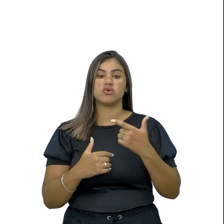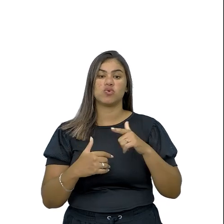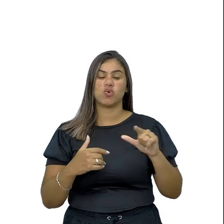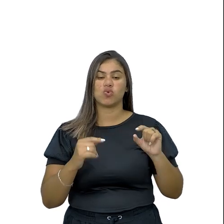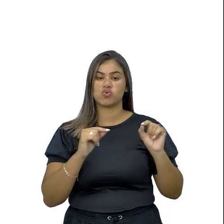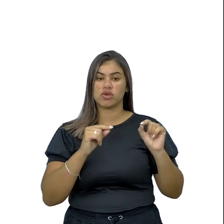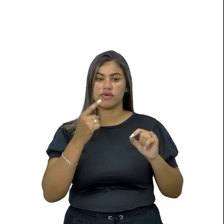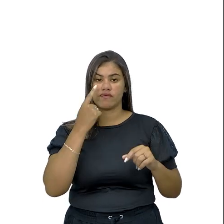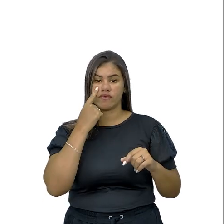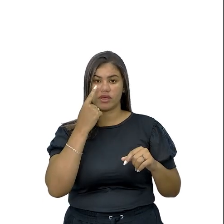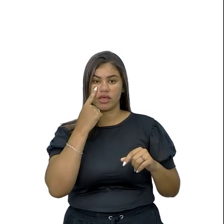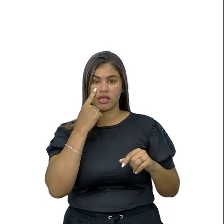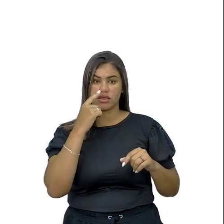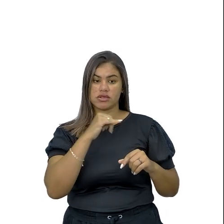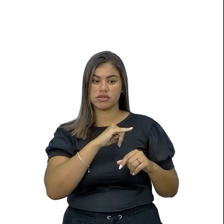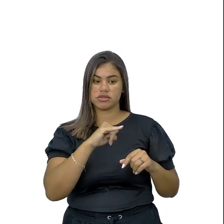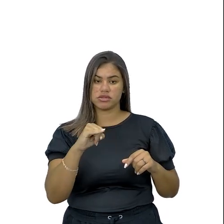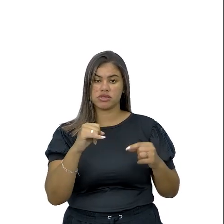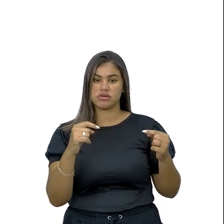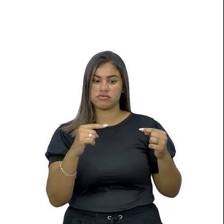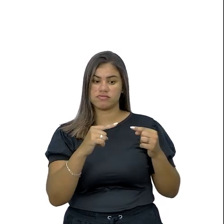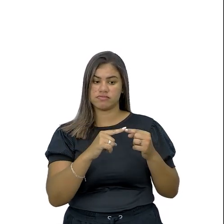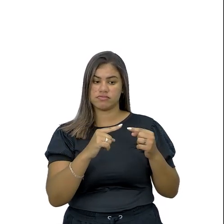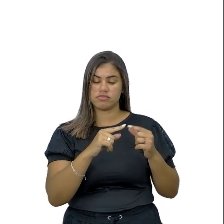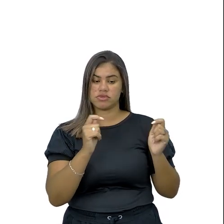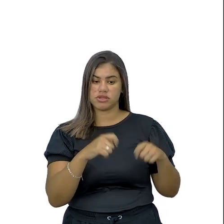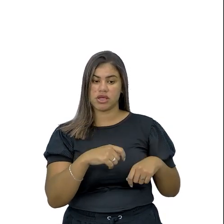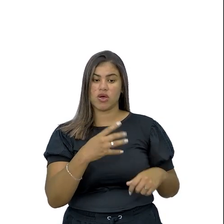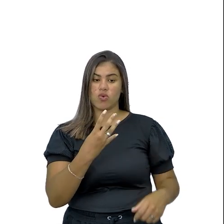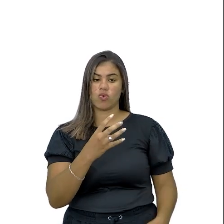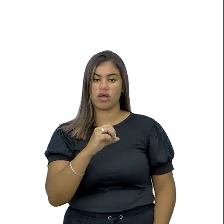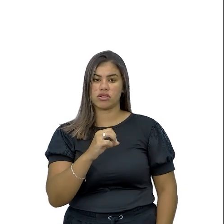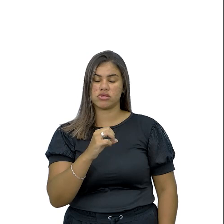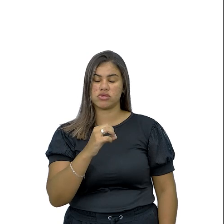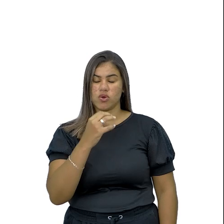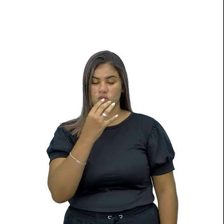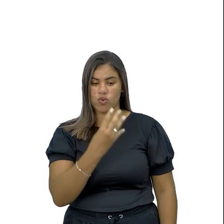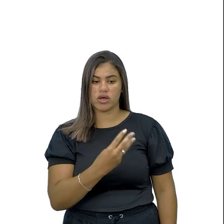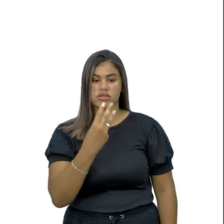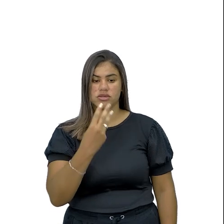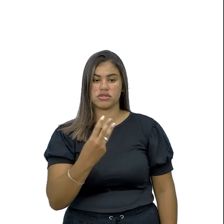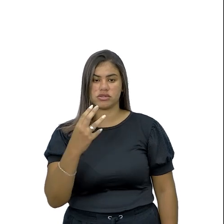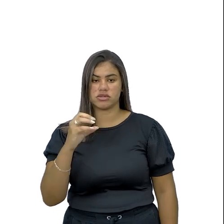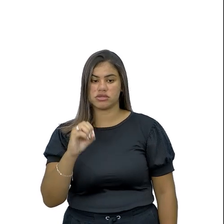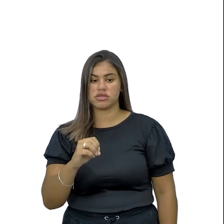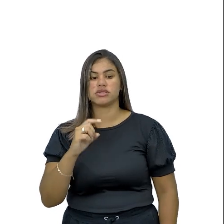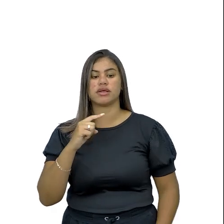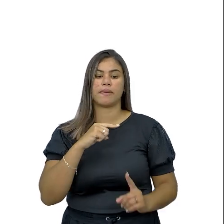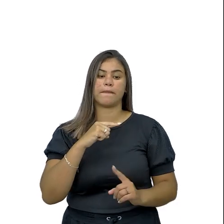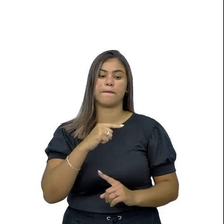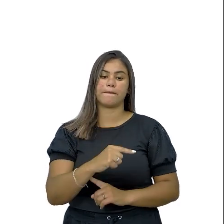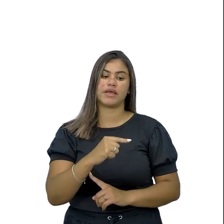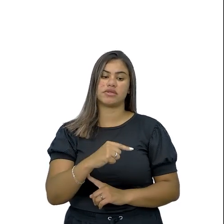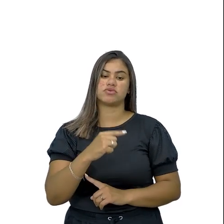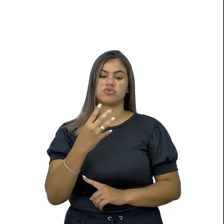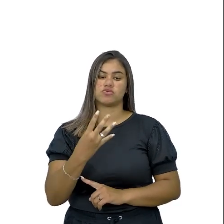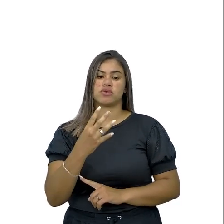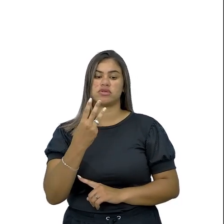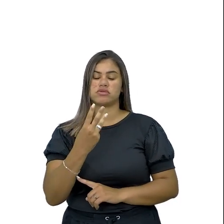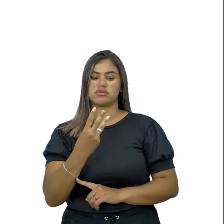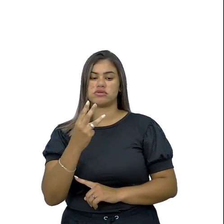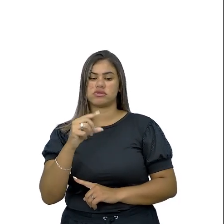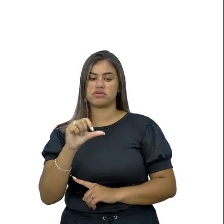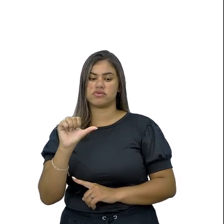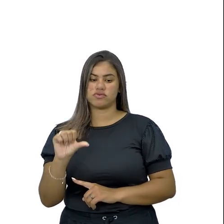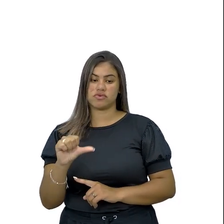alguma dupla conseguiu apresentar a proposta 4.330 mais 4.329 vezes